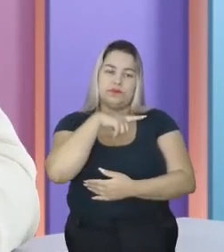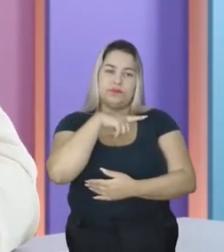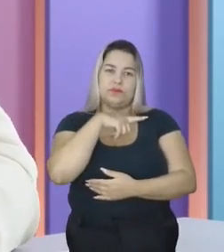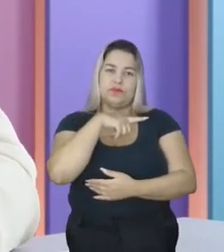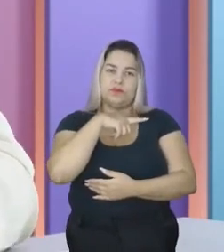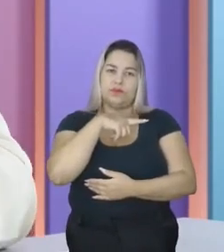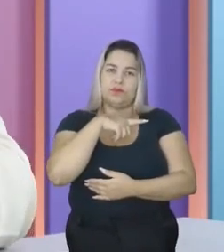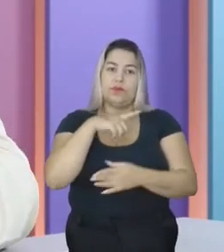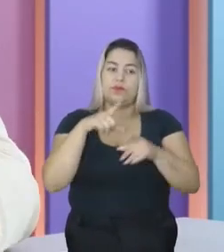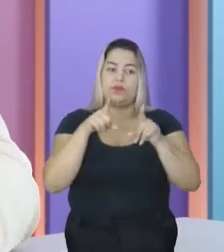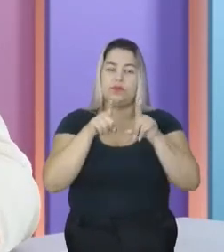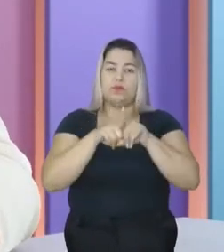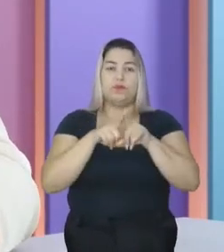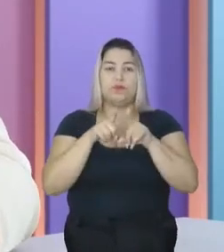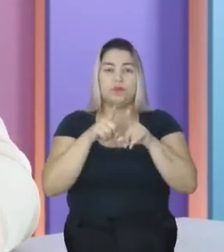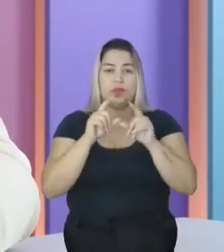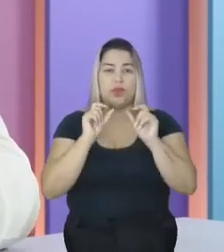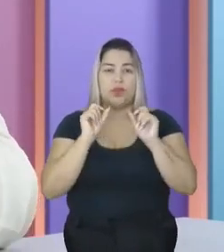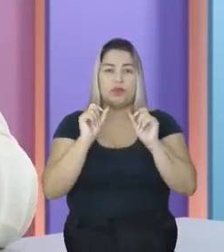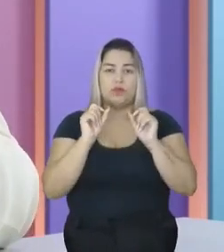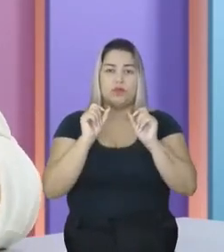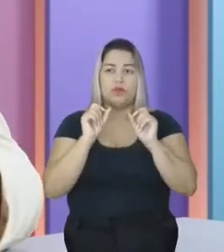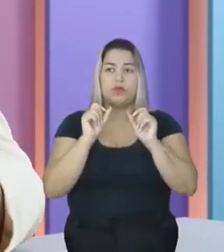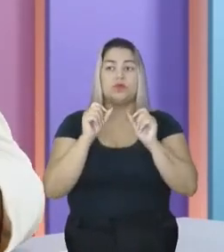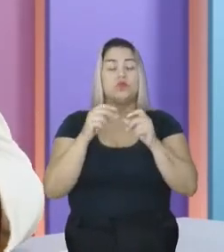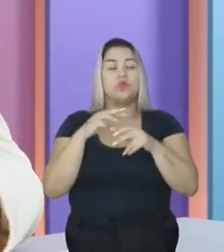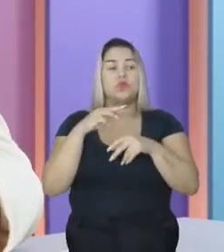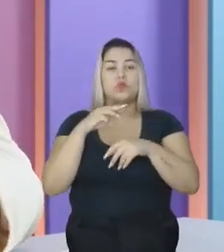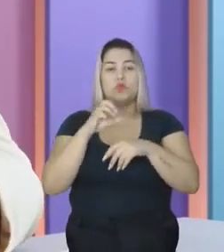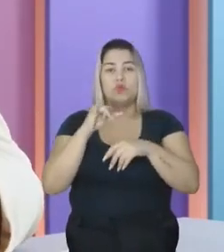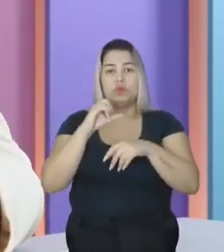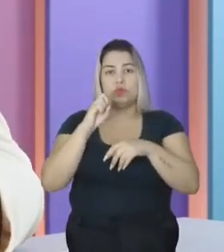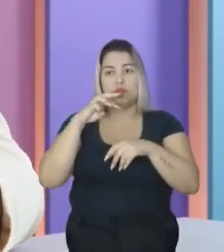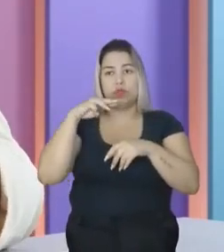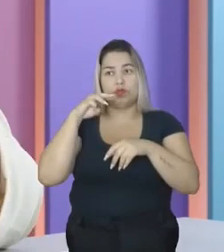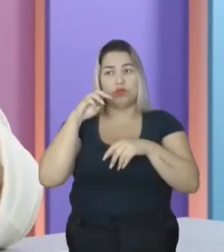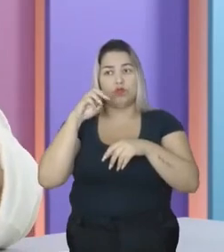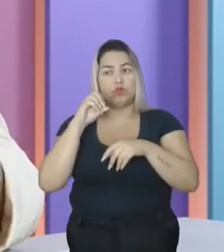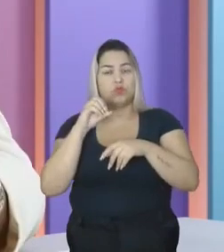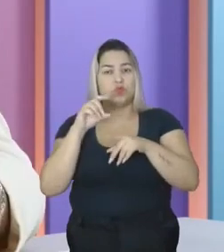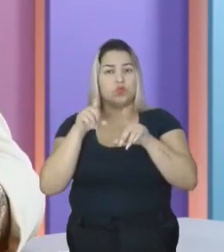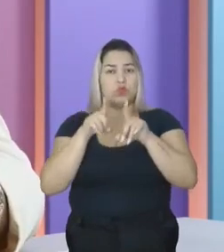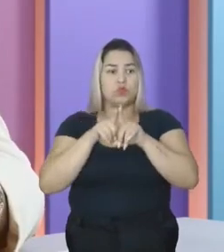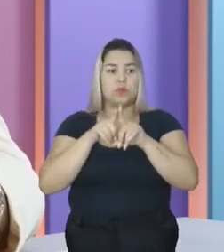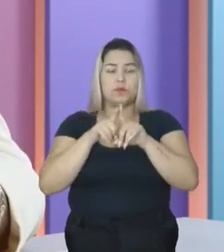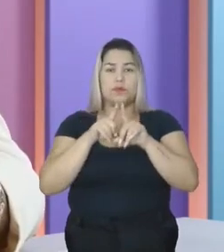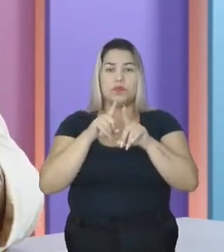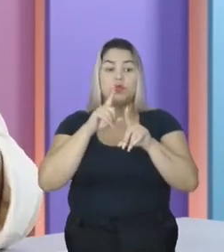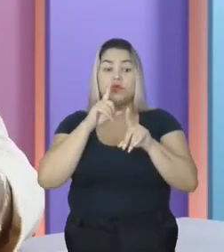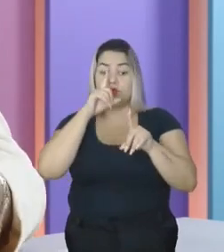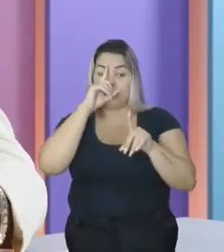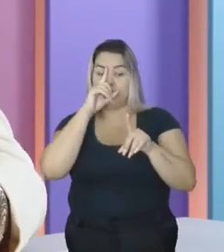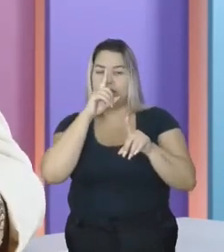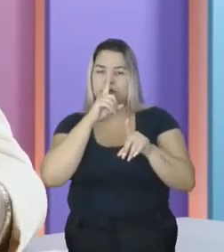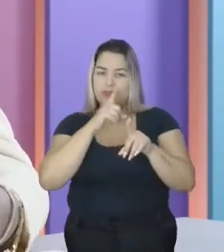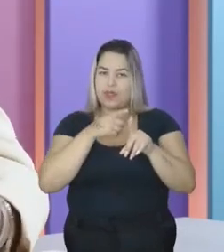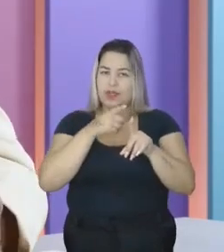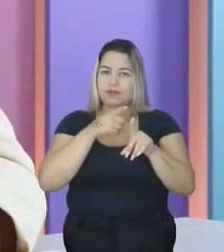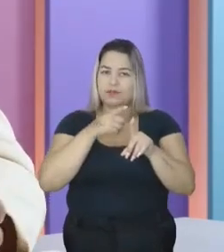devido à forma, né, aos mecanismos de tortura e à forma de dominação,